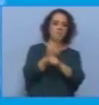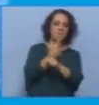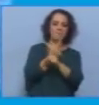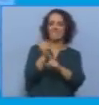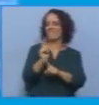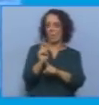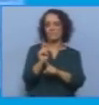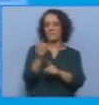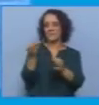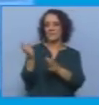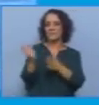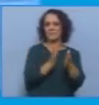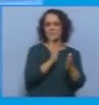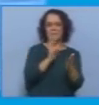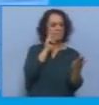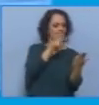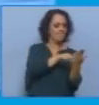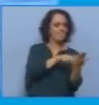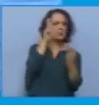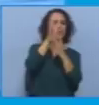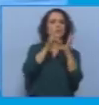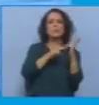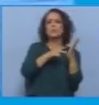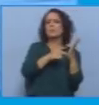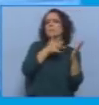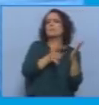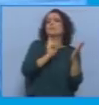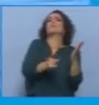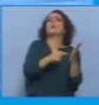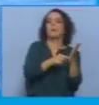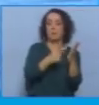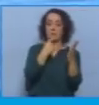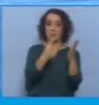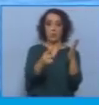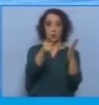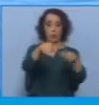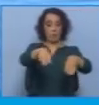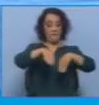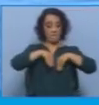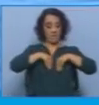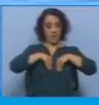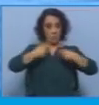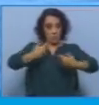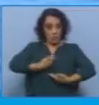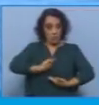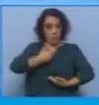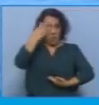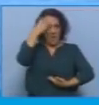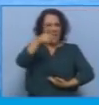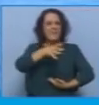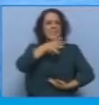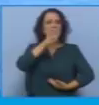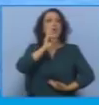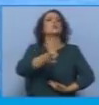perguntar-lhe muito ao Evangelho e a Jesus, quando tu te afirmas como rei, o que é que queres dizer? Mas acho que é isso